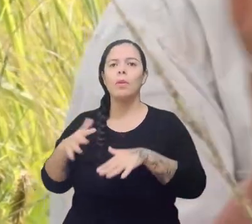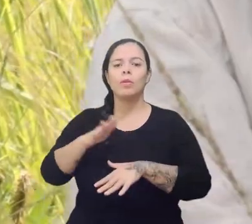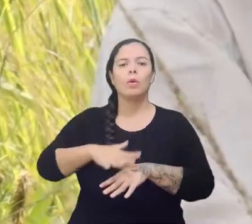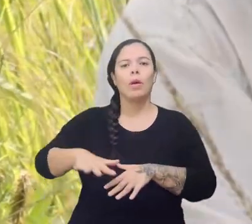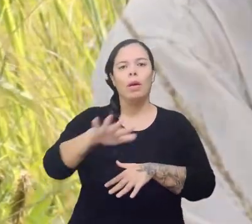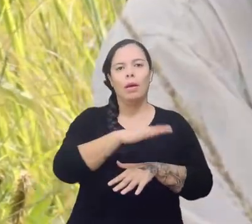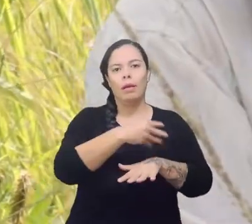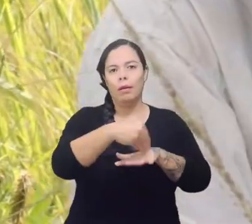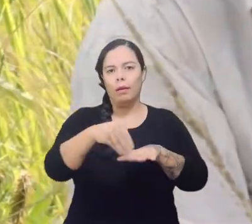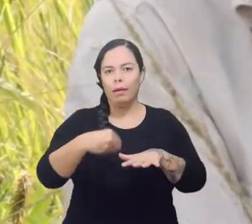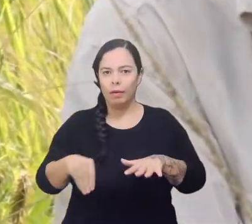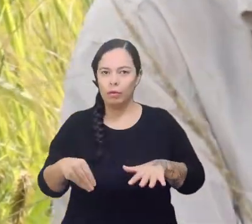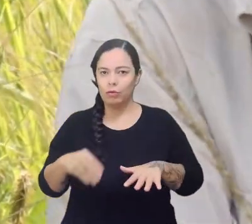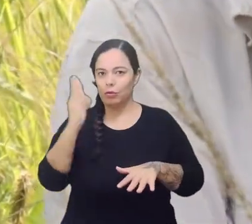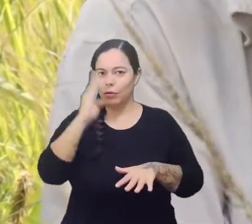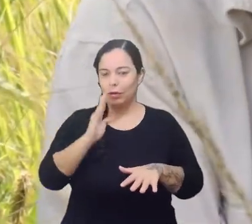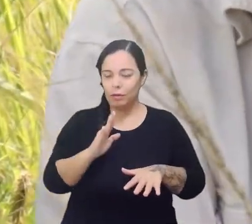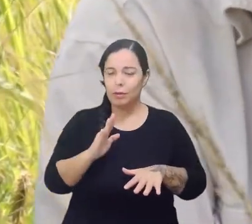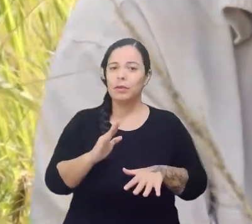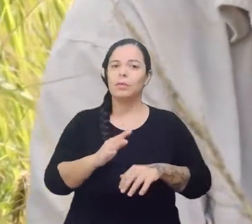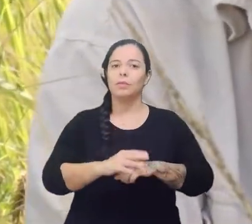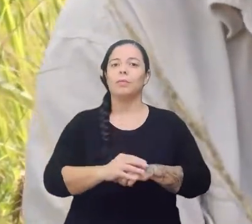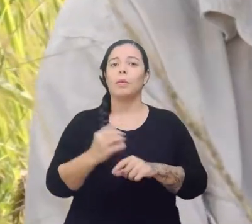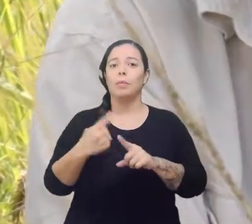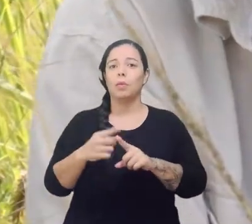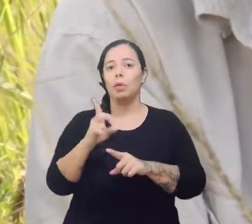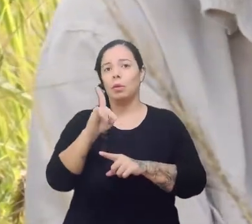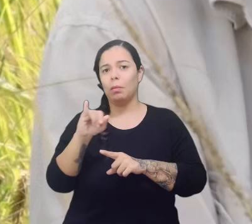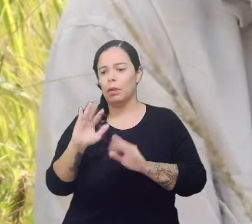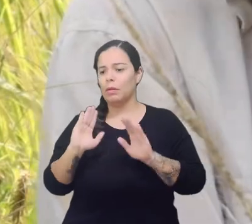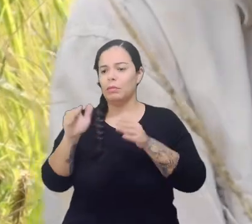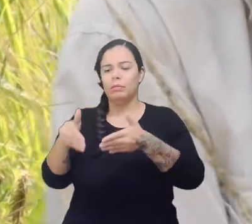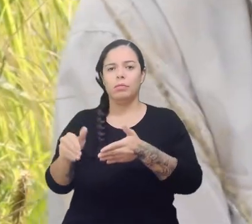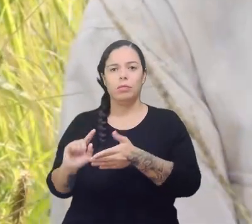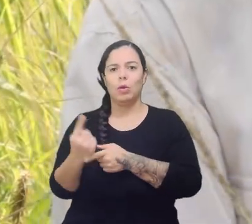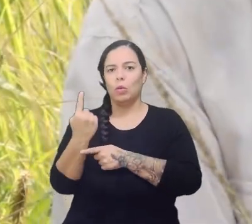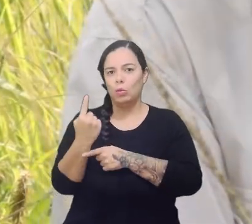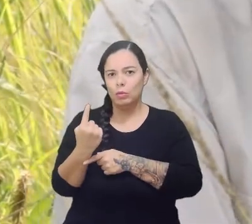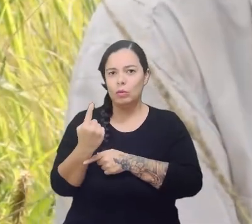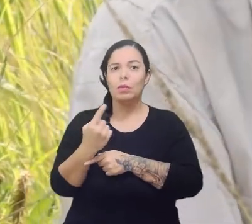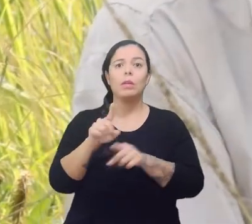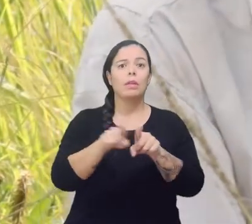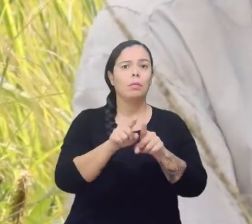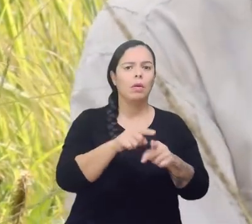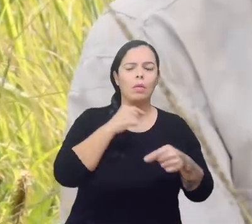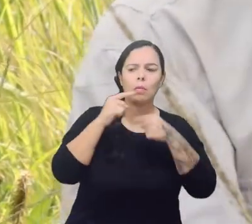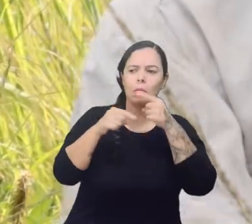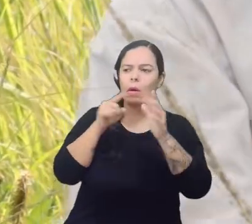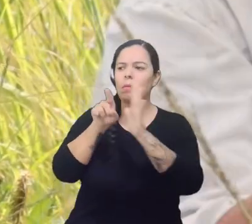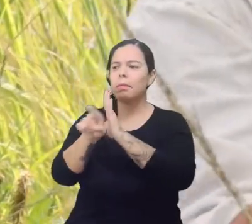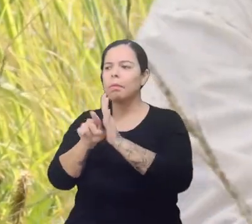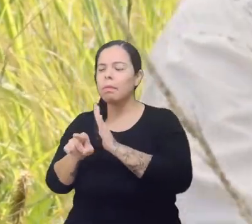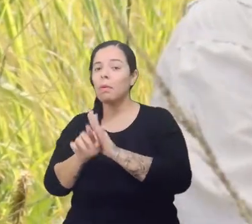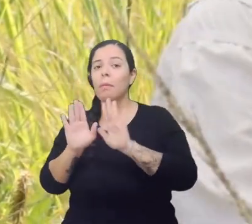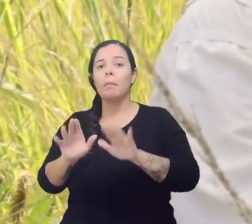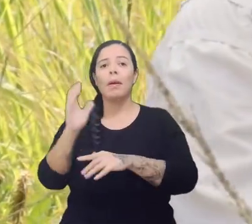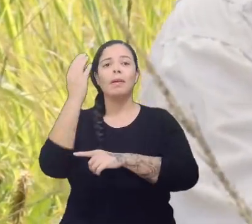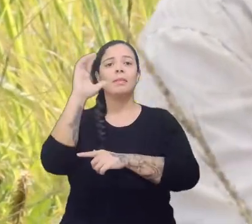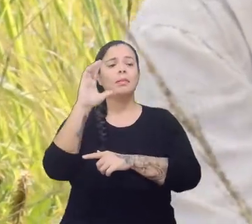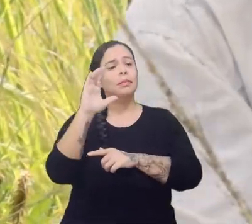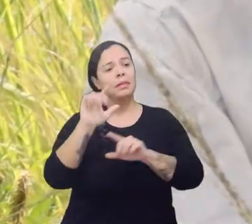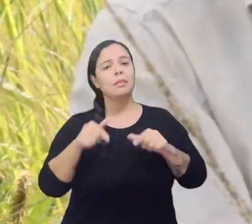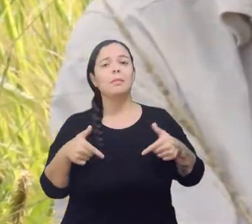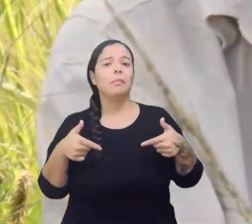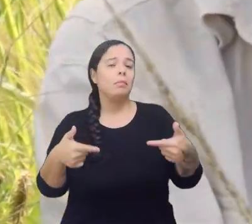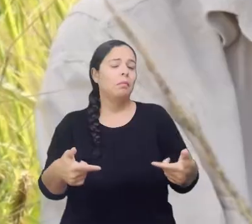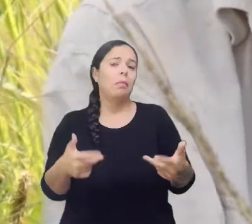data isolada, muito questionada, mas a ciência se faz dessa maneira, né? Você dá um passo adiante,